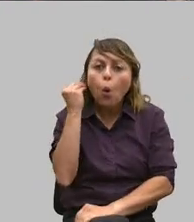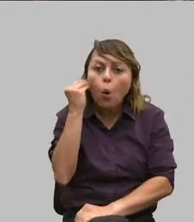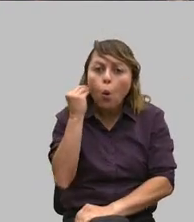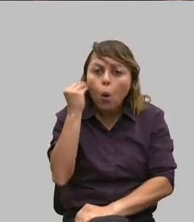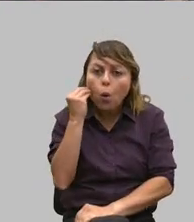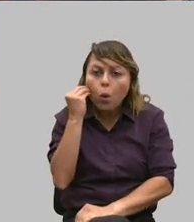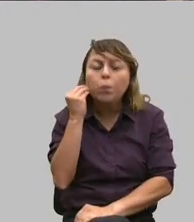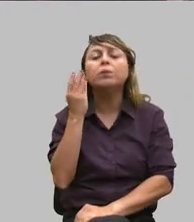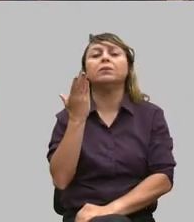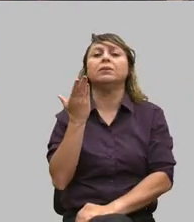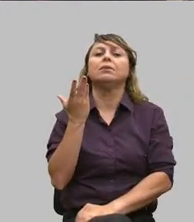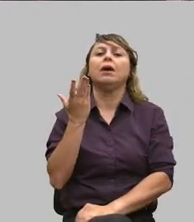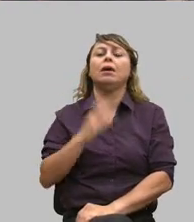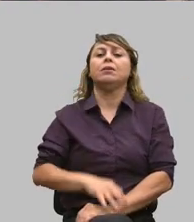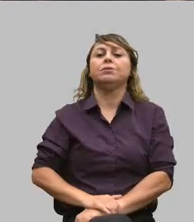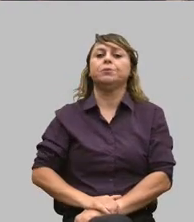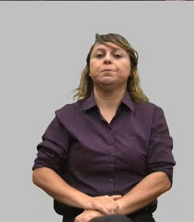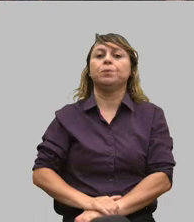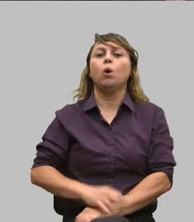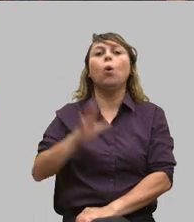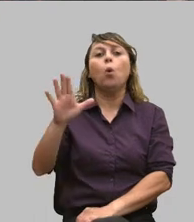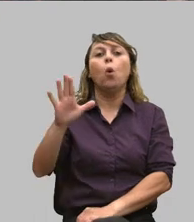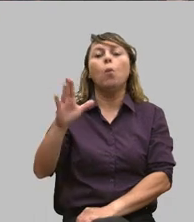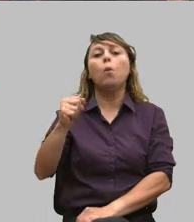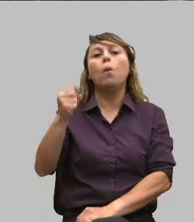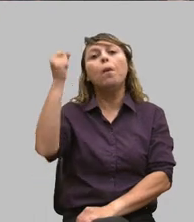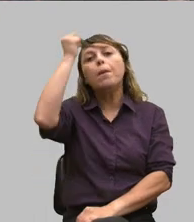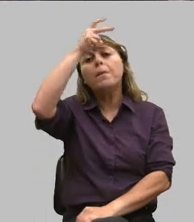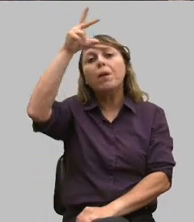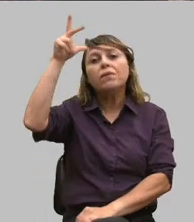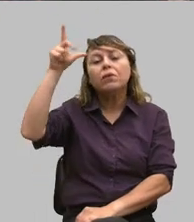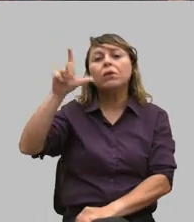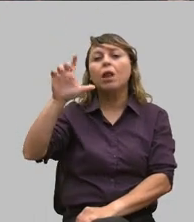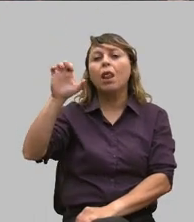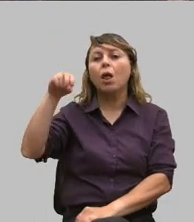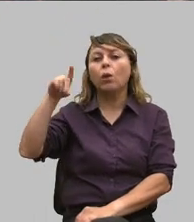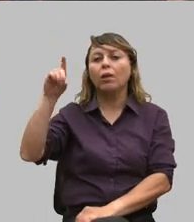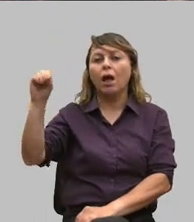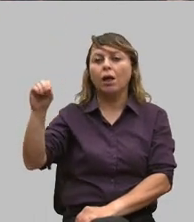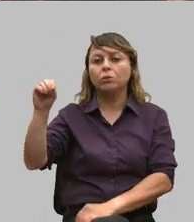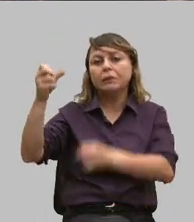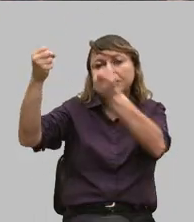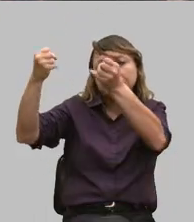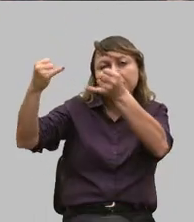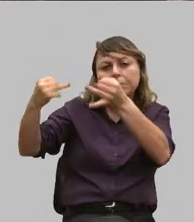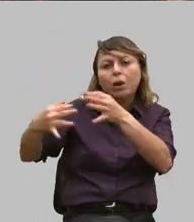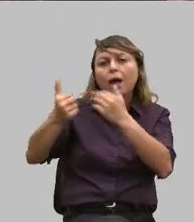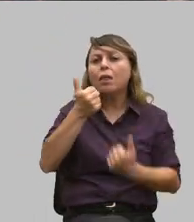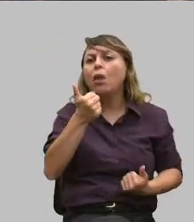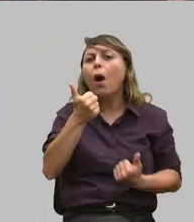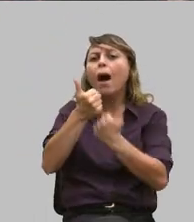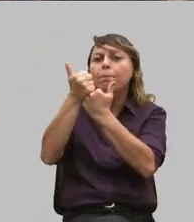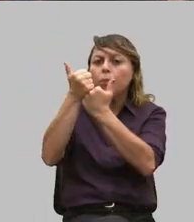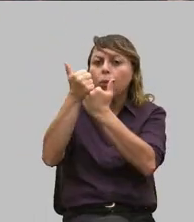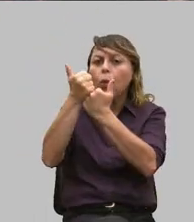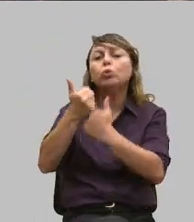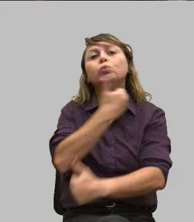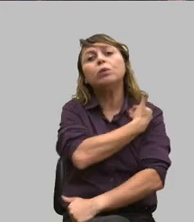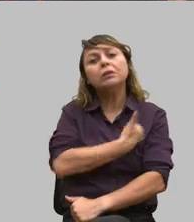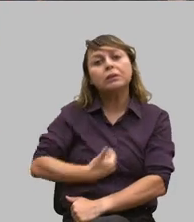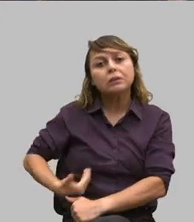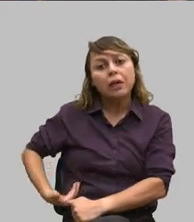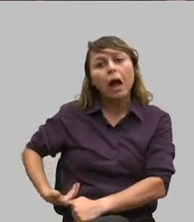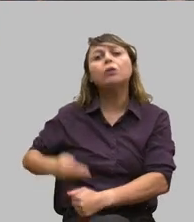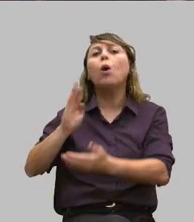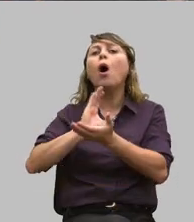eh como o o prefeito Leonardo falou a oportunidade de ter um apoio do estado em relação ao